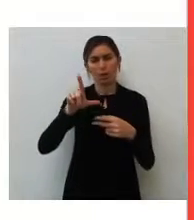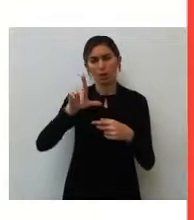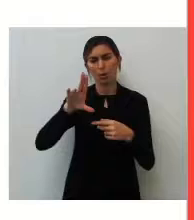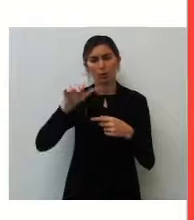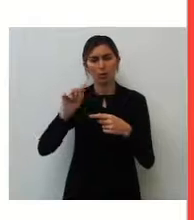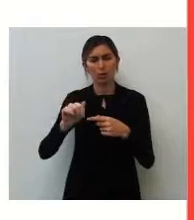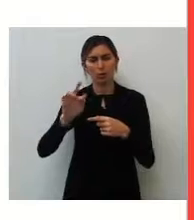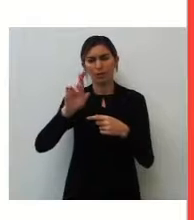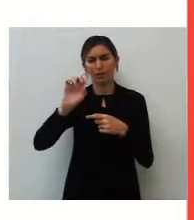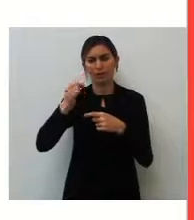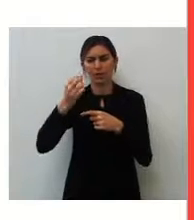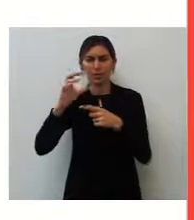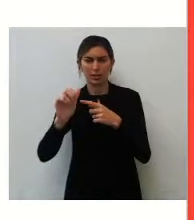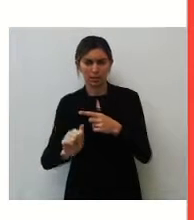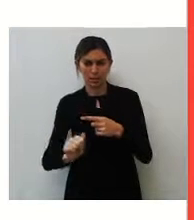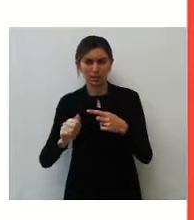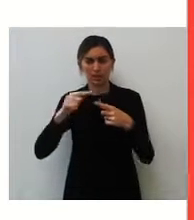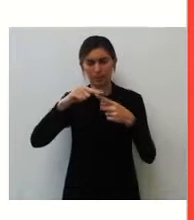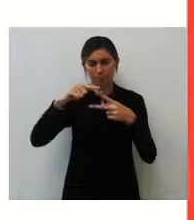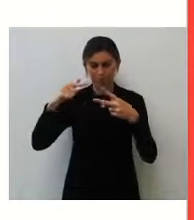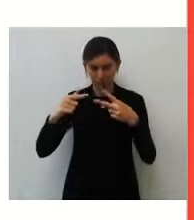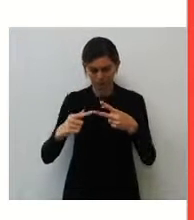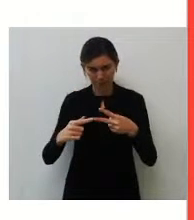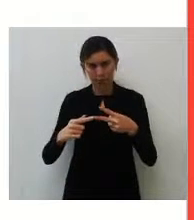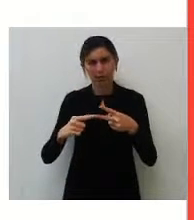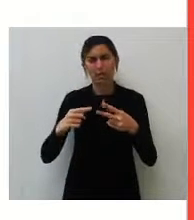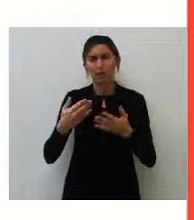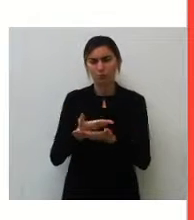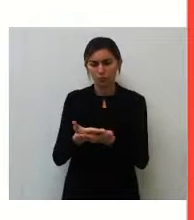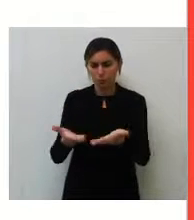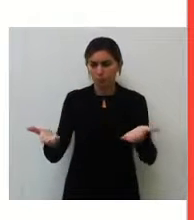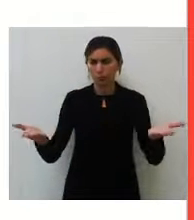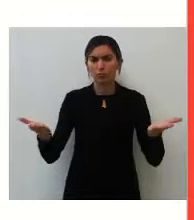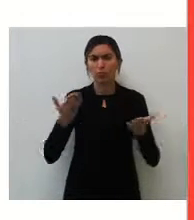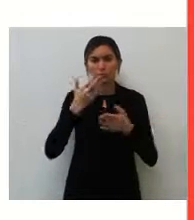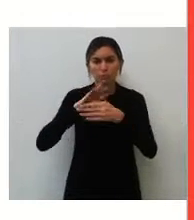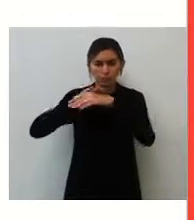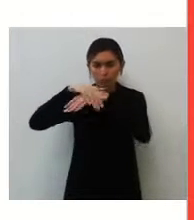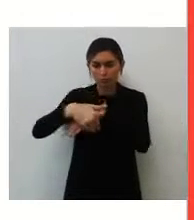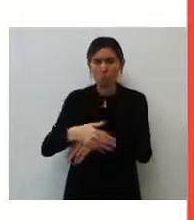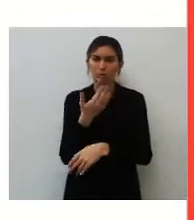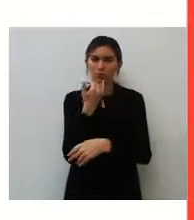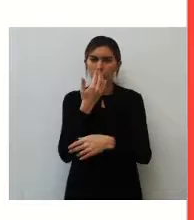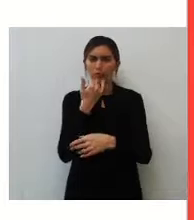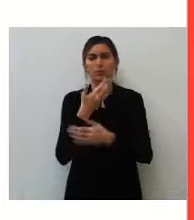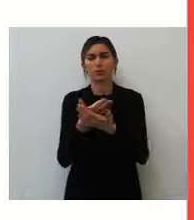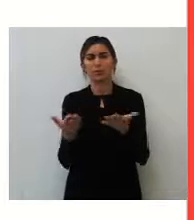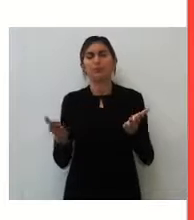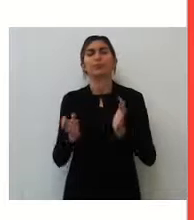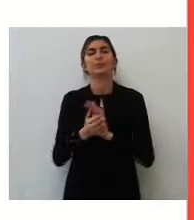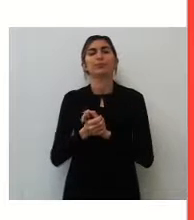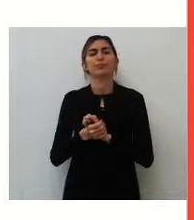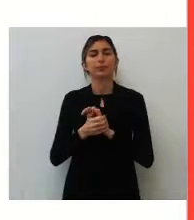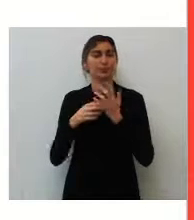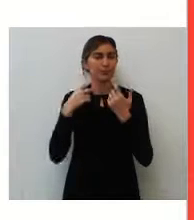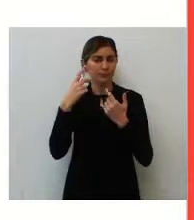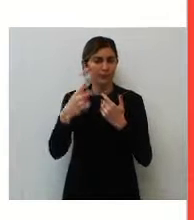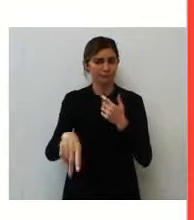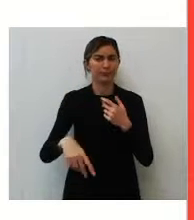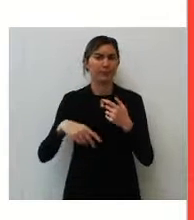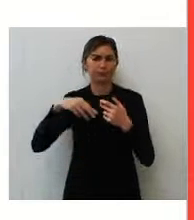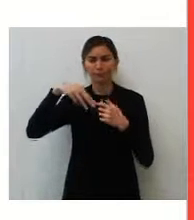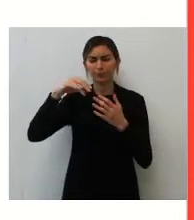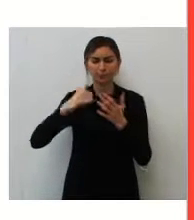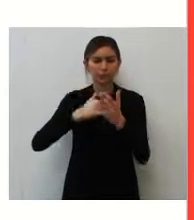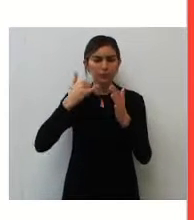então povo e lula fresca serão servidos no jantar vamos ver vamos ver o 3 e para